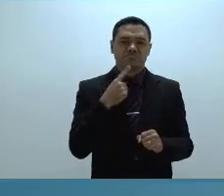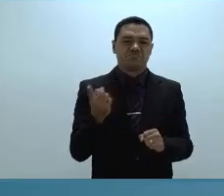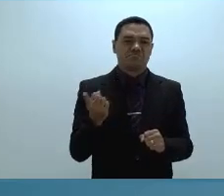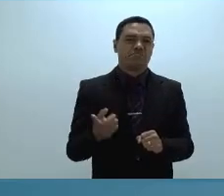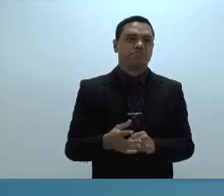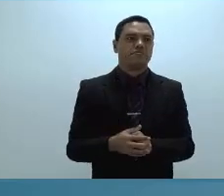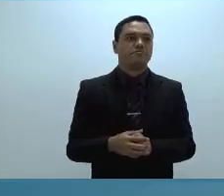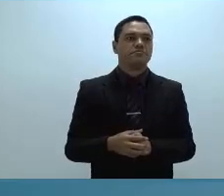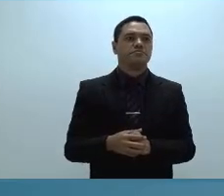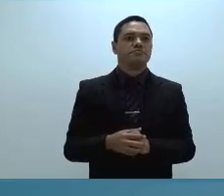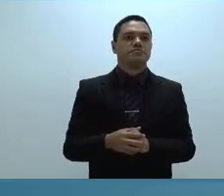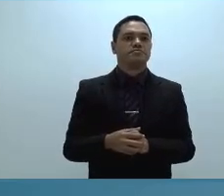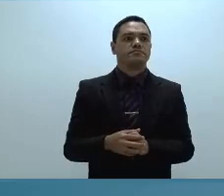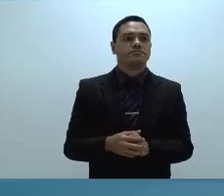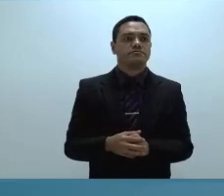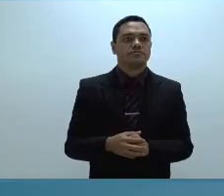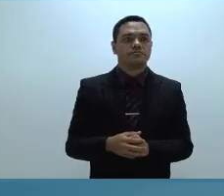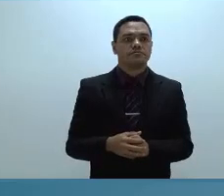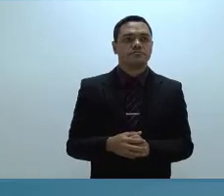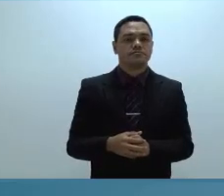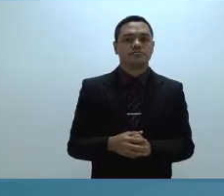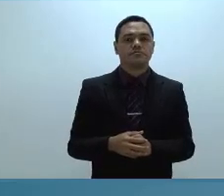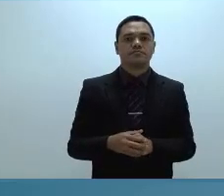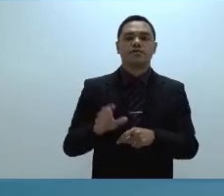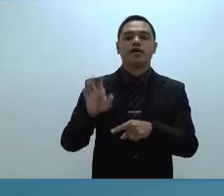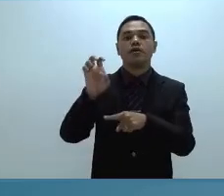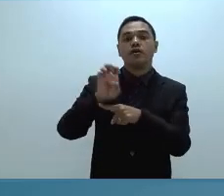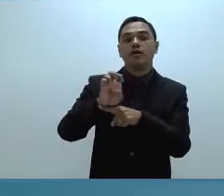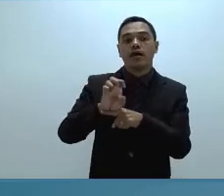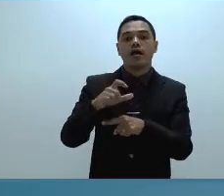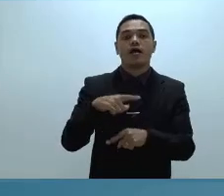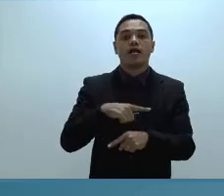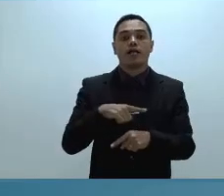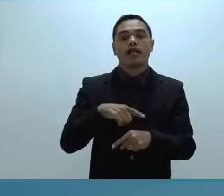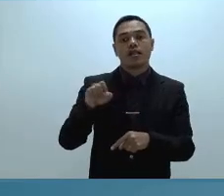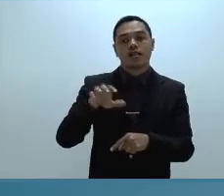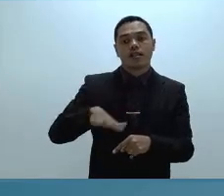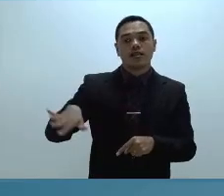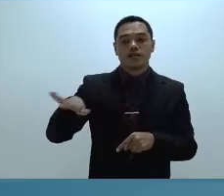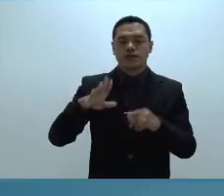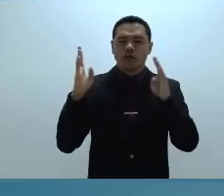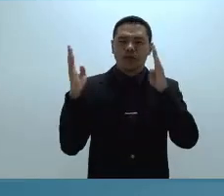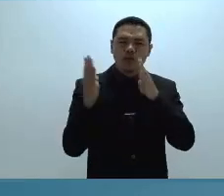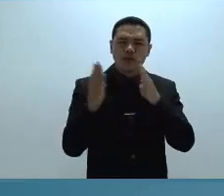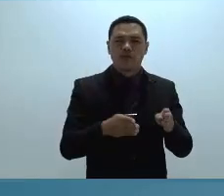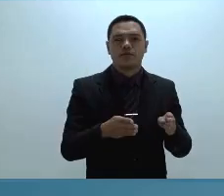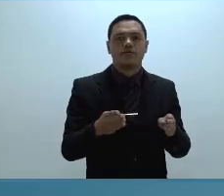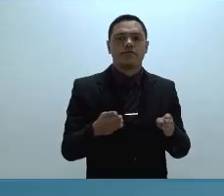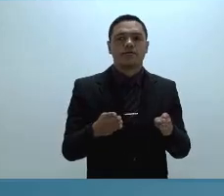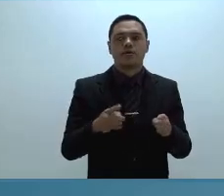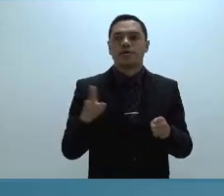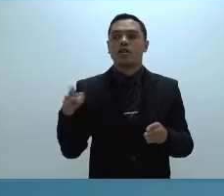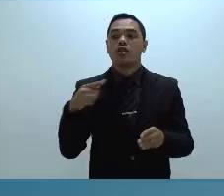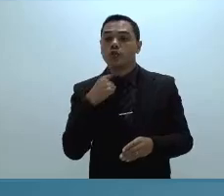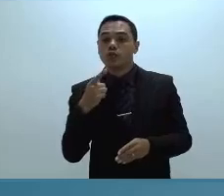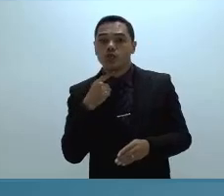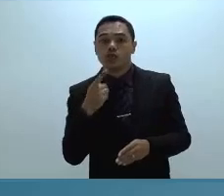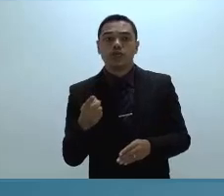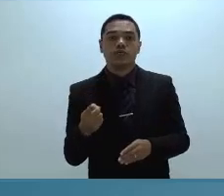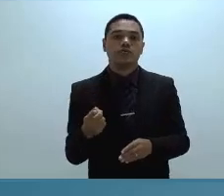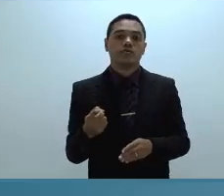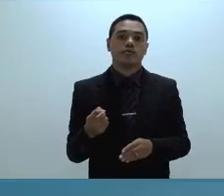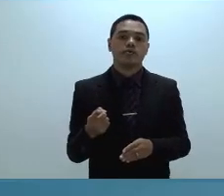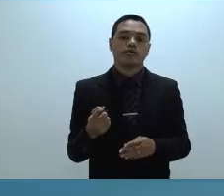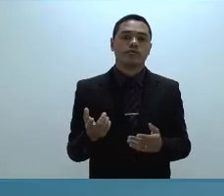Em outras palavras, apenas quando o próprio Estado, por sua natureza, possui competência para prestar o serviço e não o faz, hipótese que